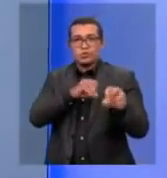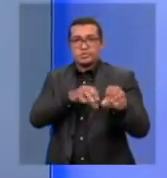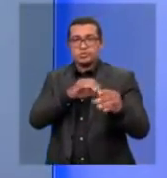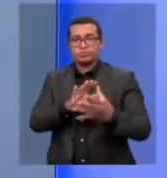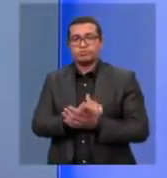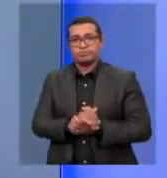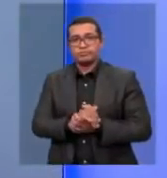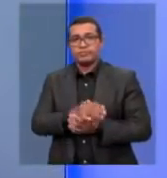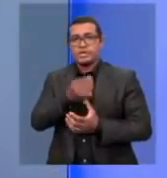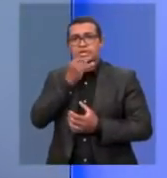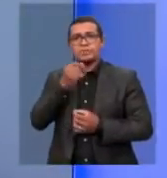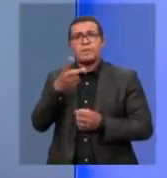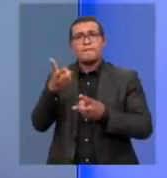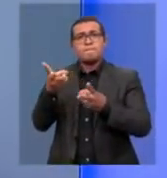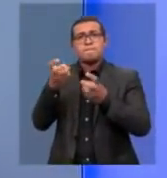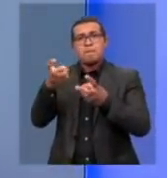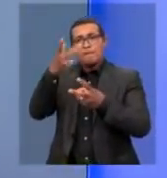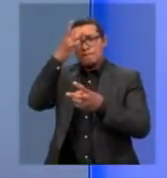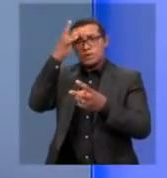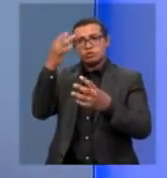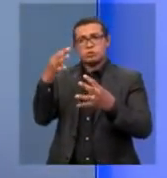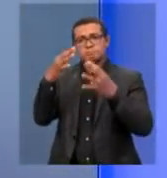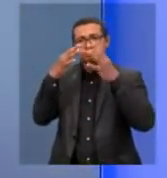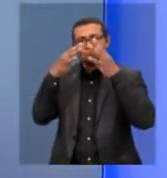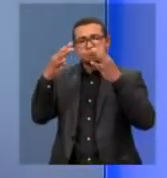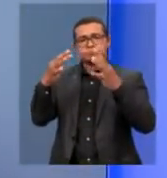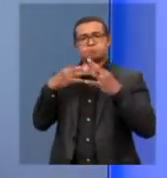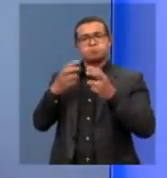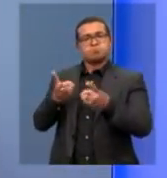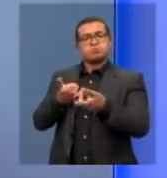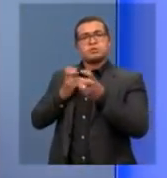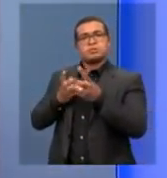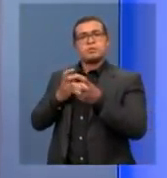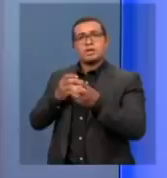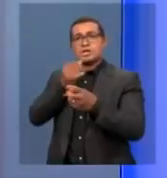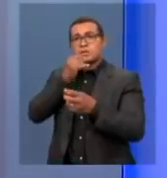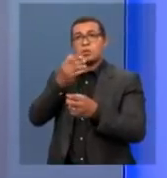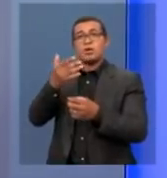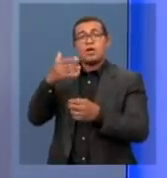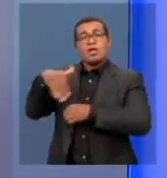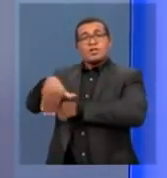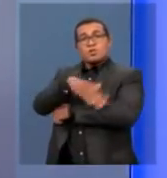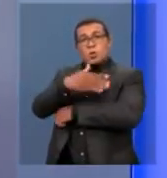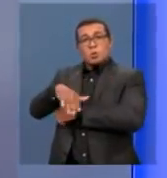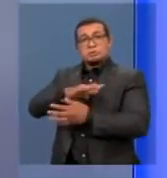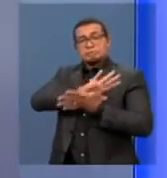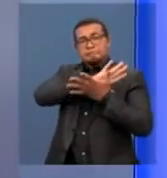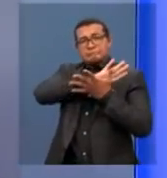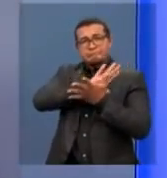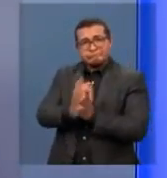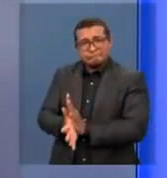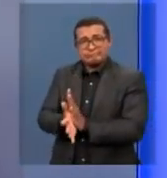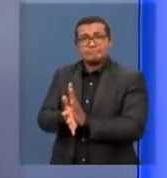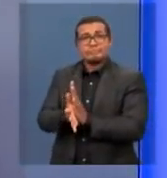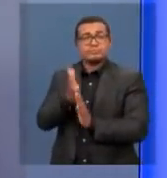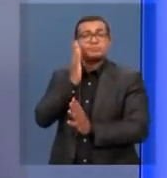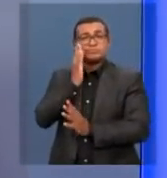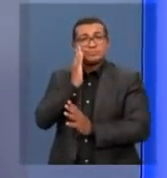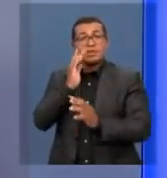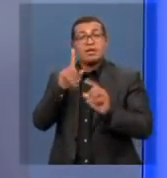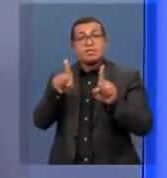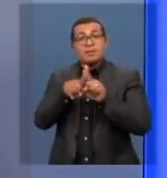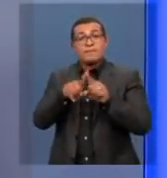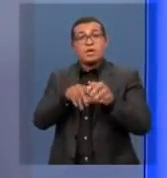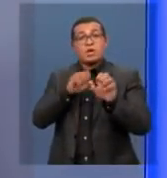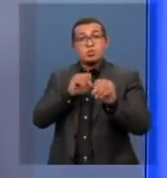de ouvir as pessoas você teve um problema sério você bateu muito na população na rua quando havia demanda e também na educação você